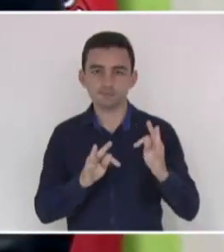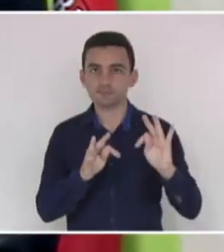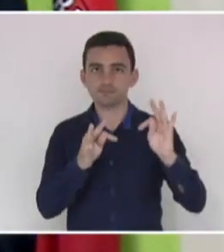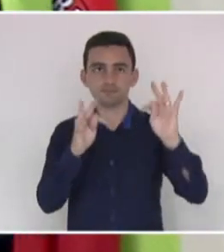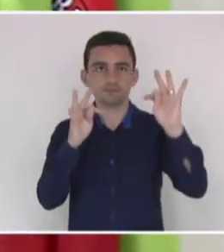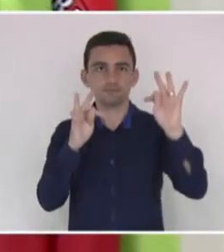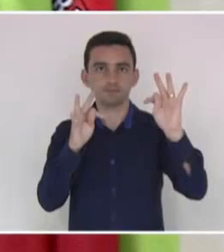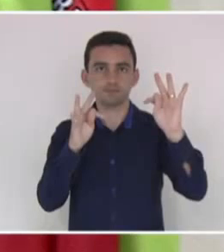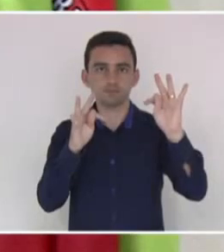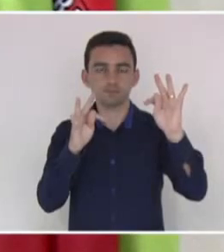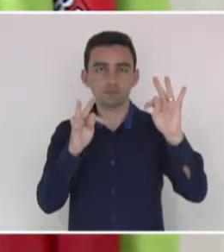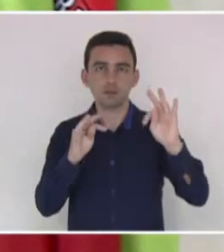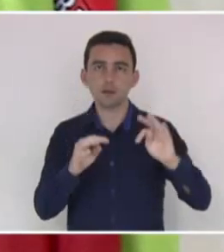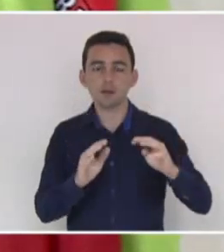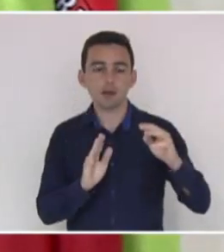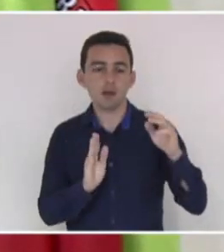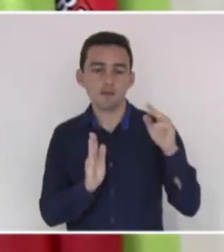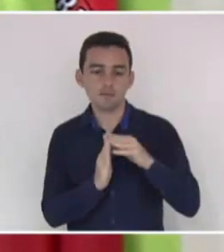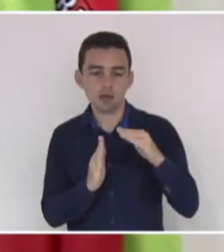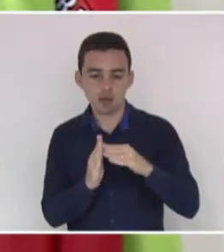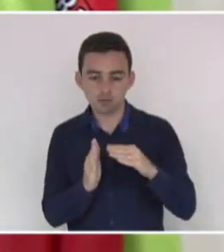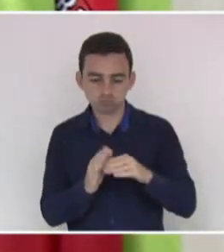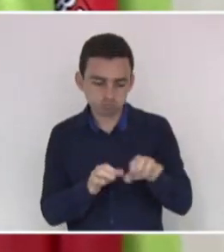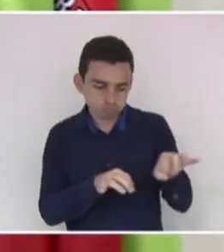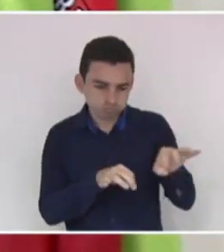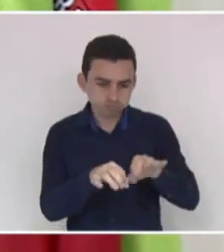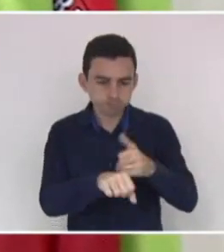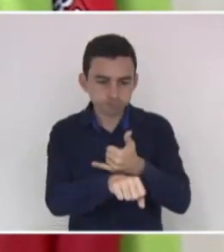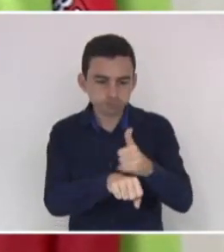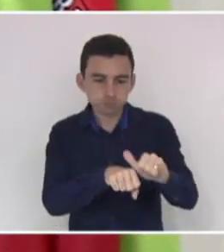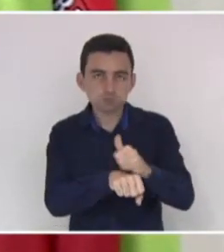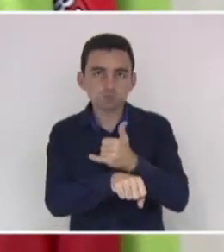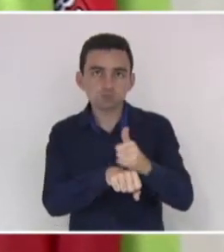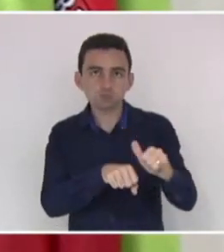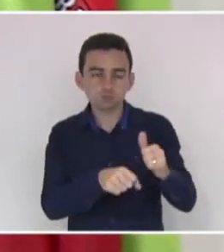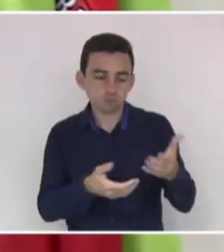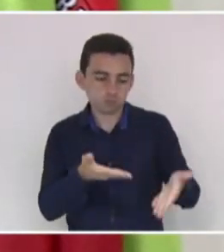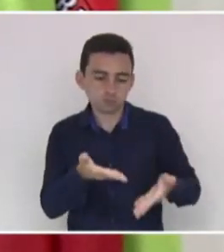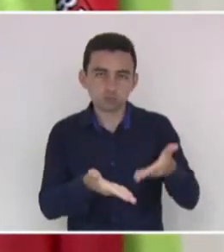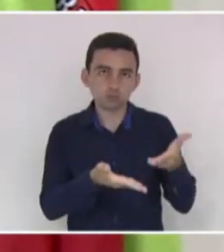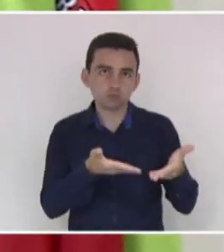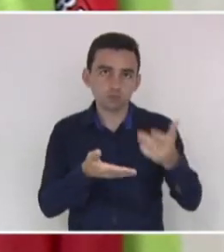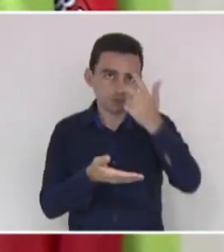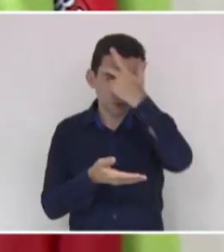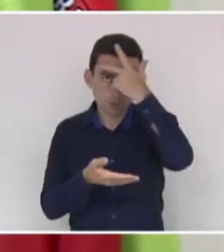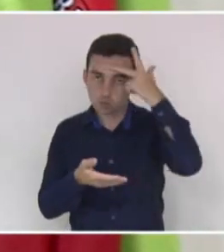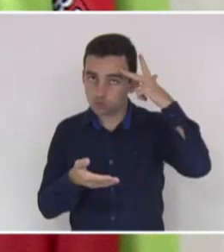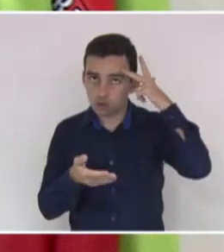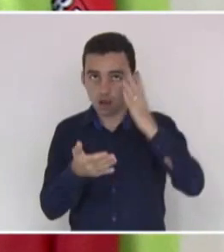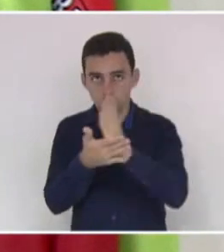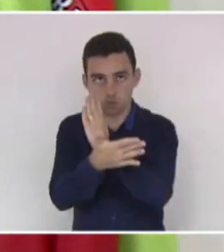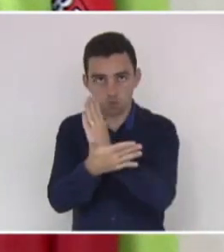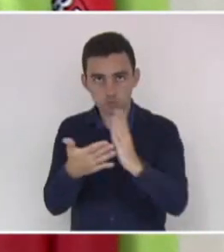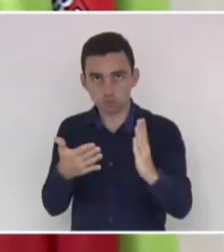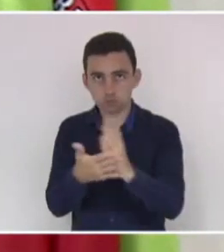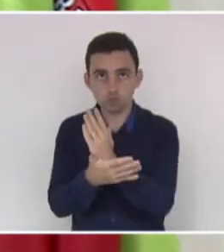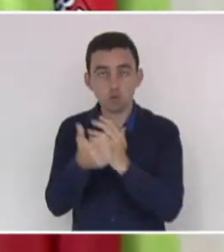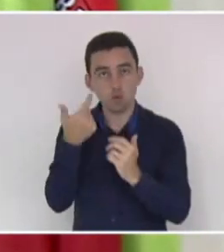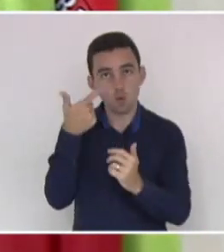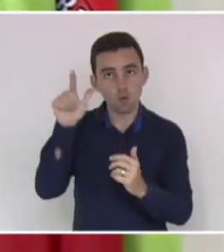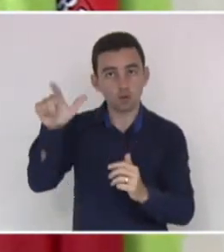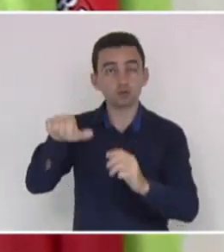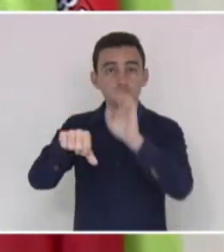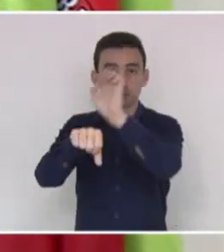em método neste tratamento, inclusive com pessoas vindo de outros